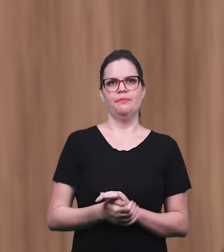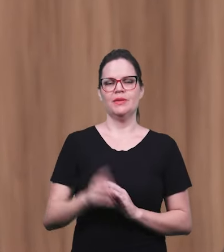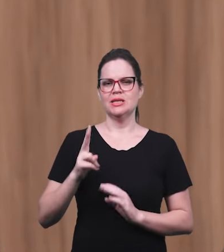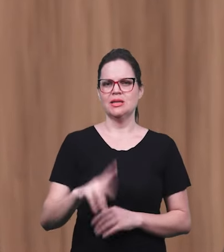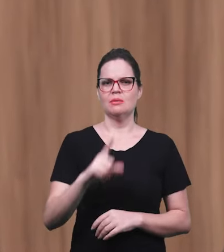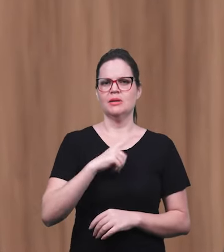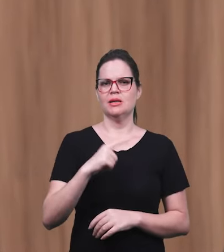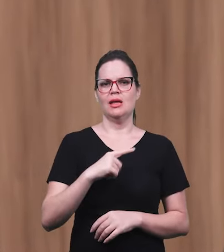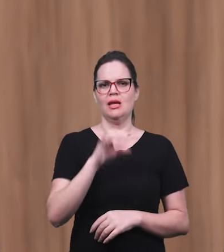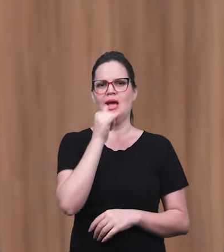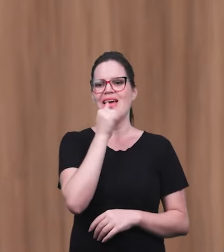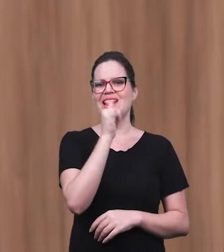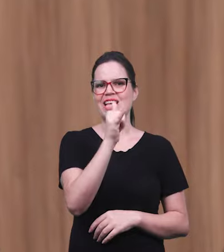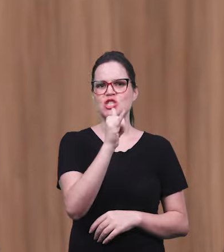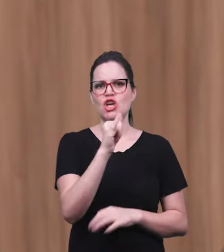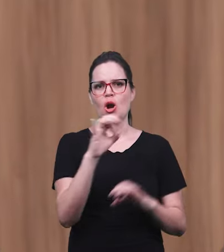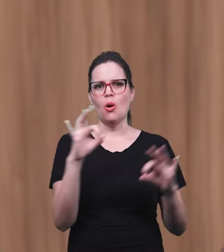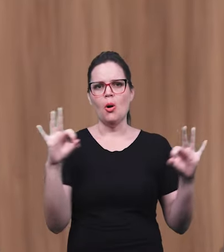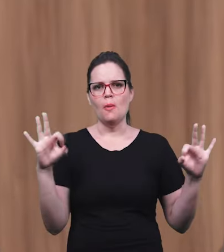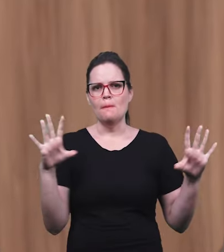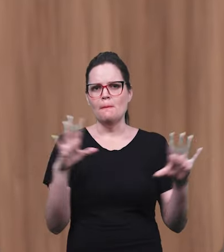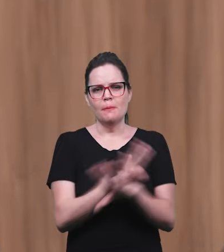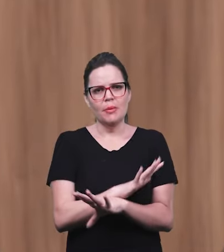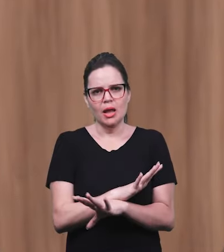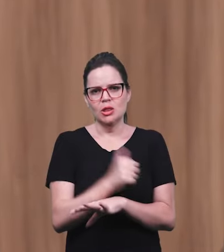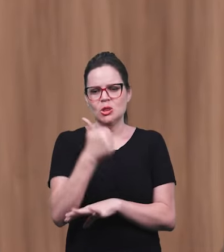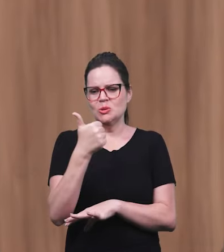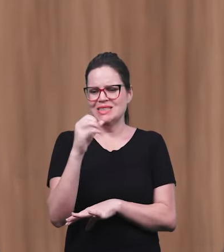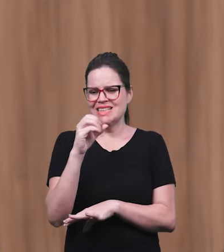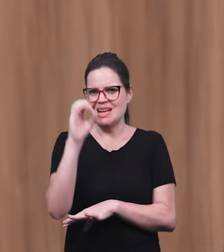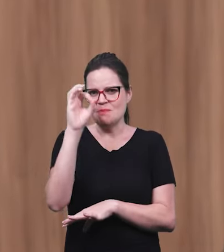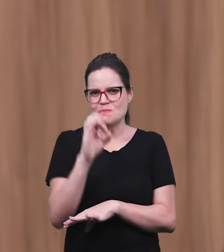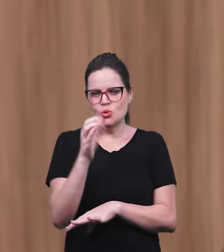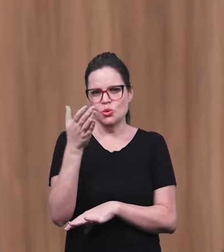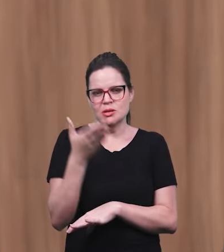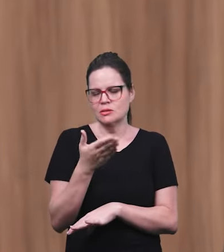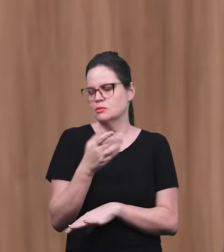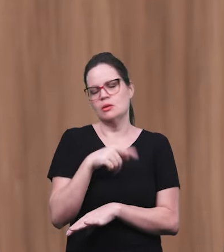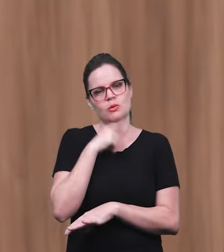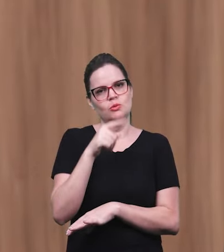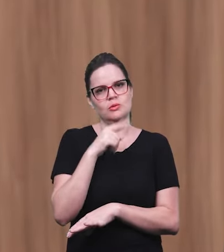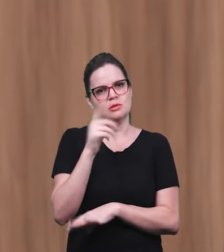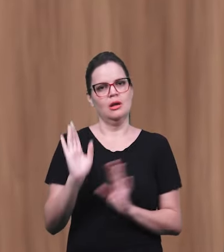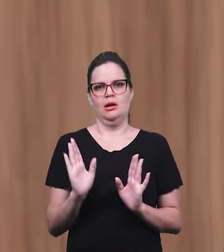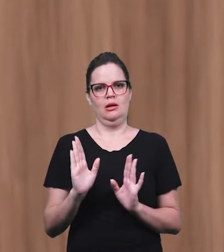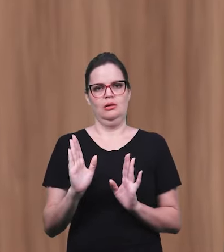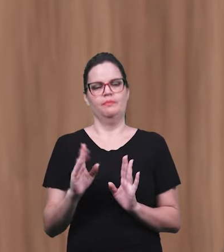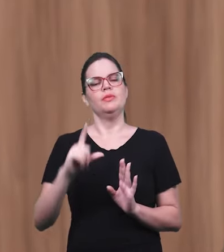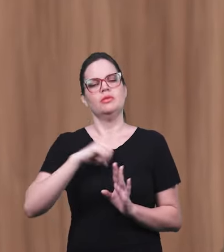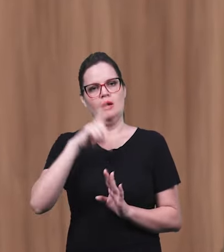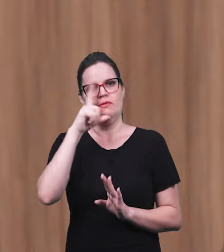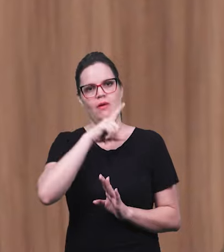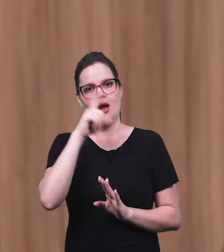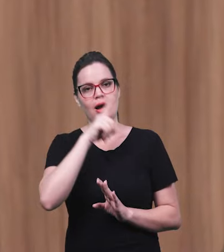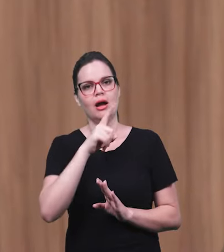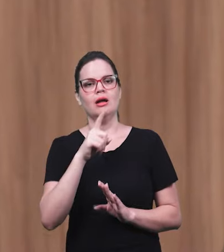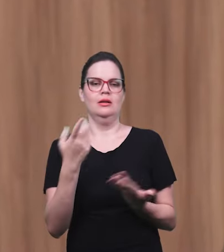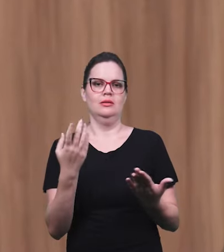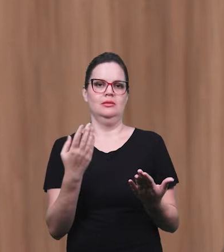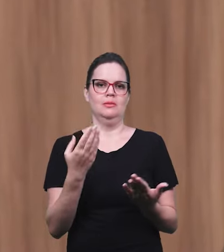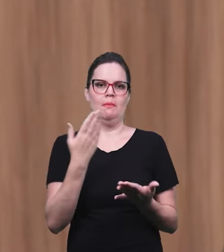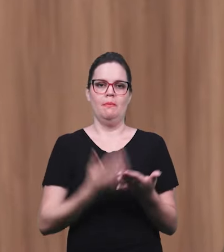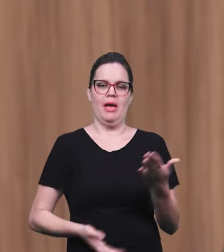uma perda, não existe um rendimento de 100%. Mas para Deus, o poder de Deus é